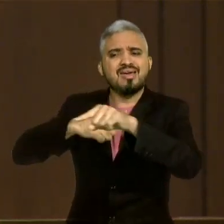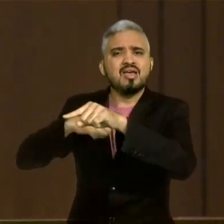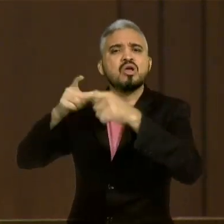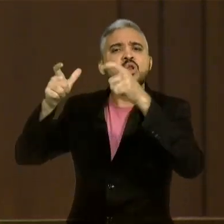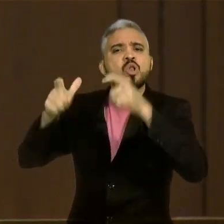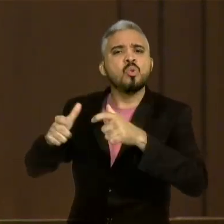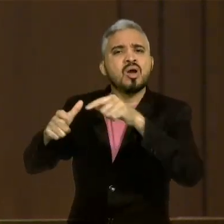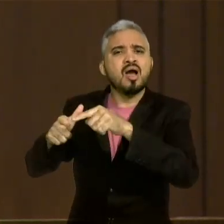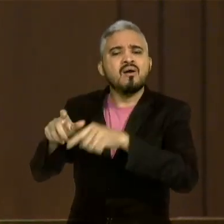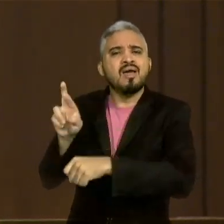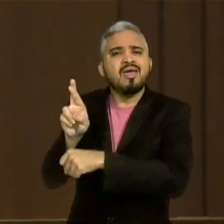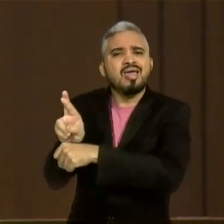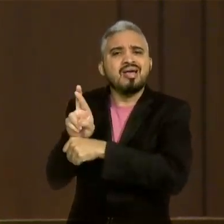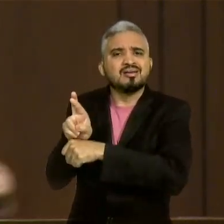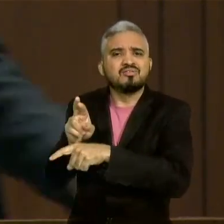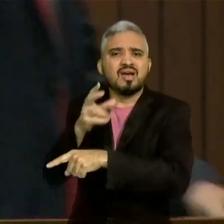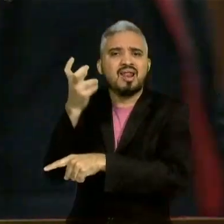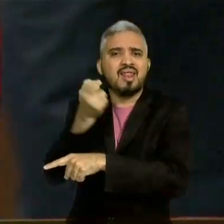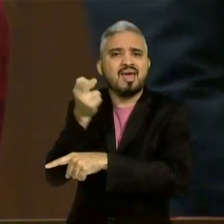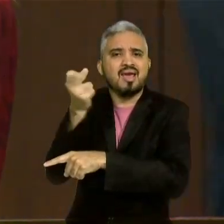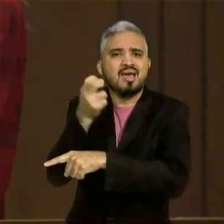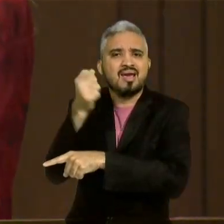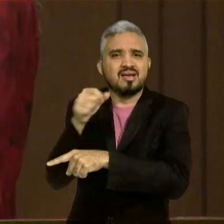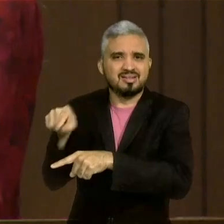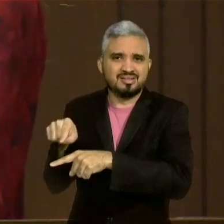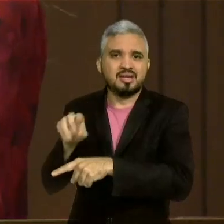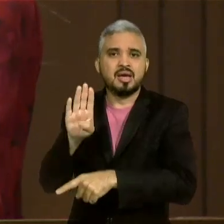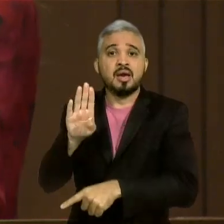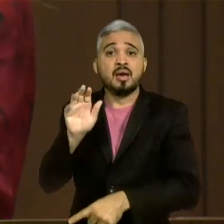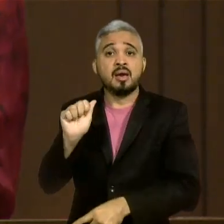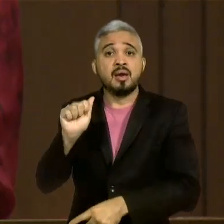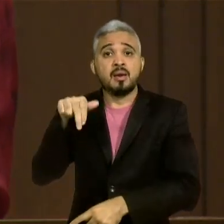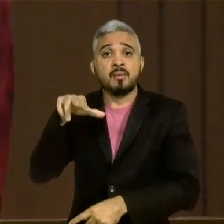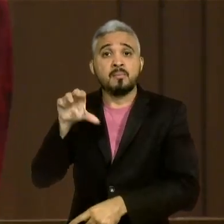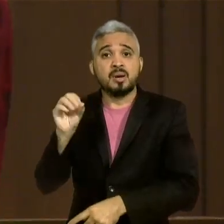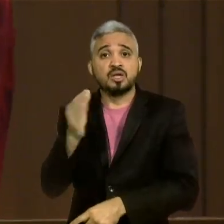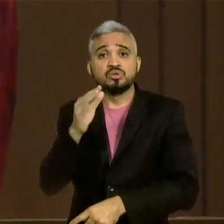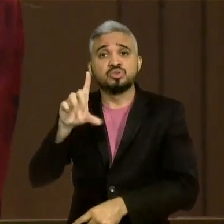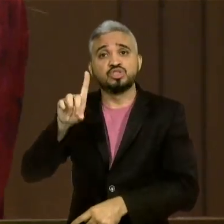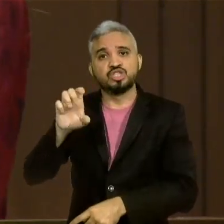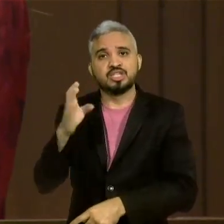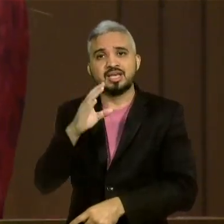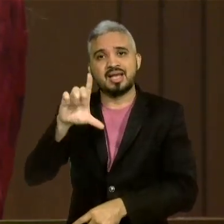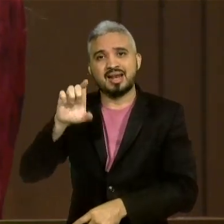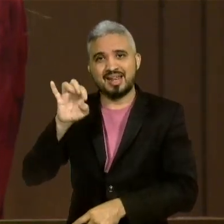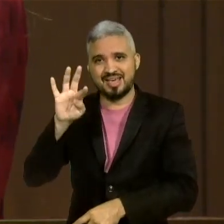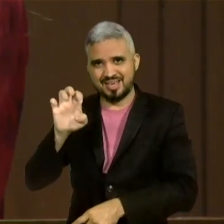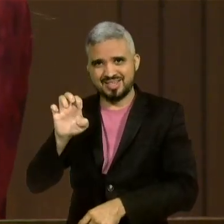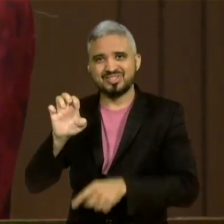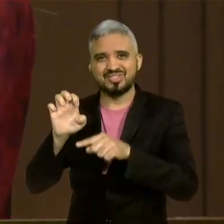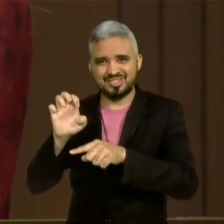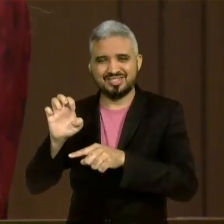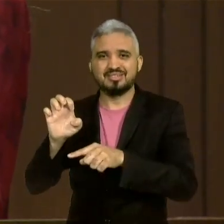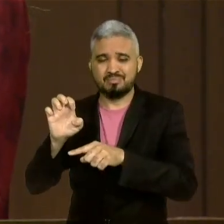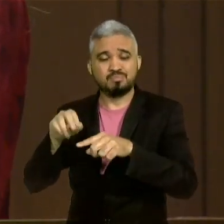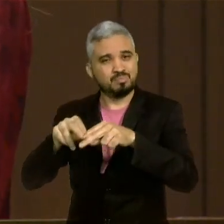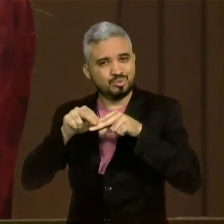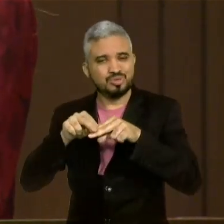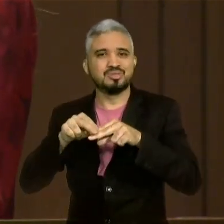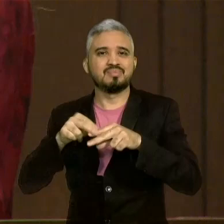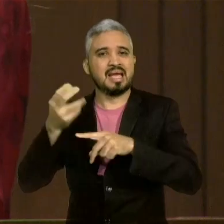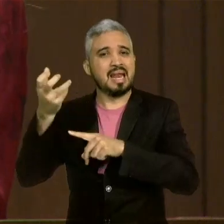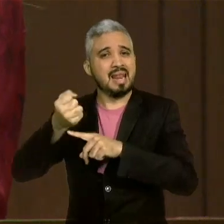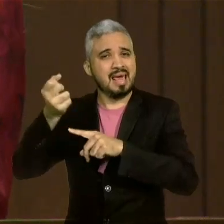estado. Porque a amamentação com leite materno é muito importante. Então, através da